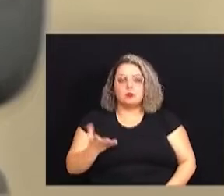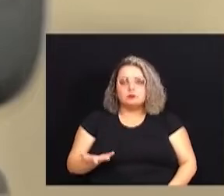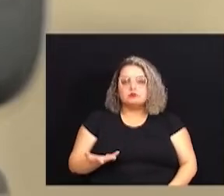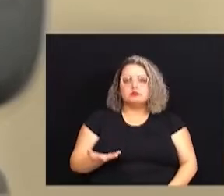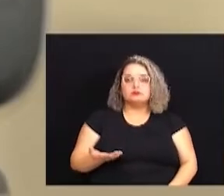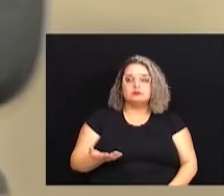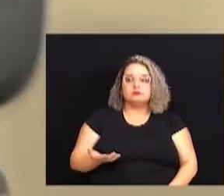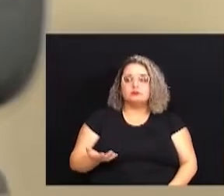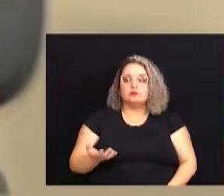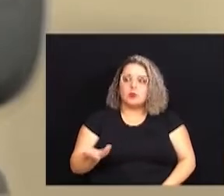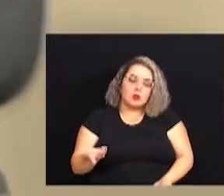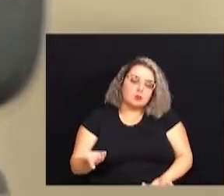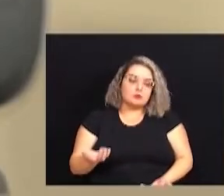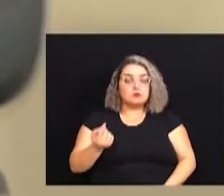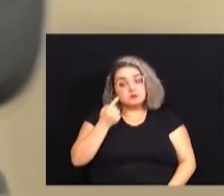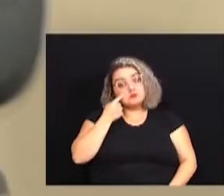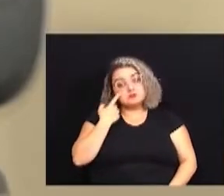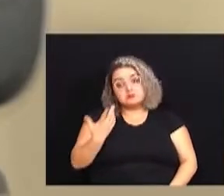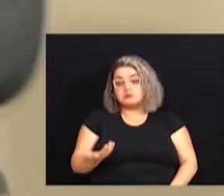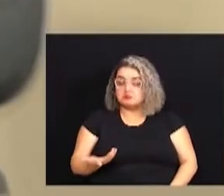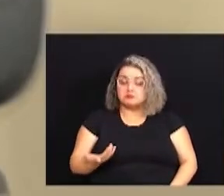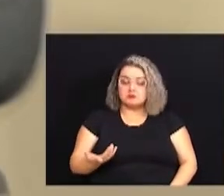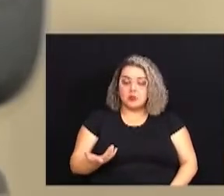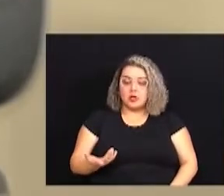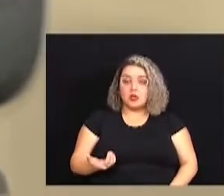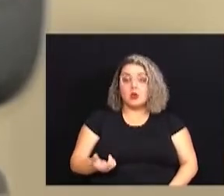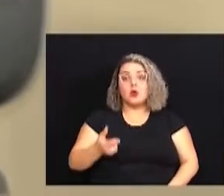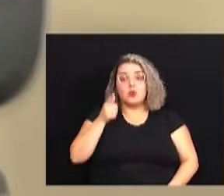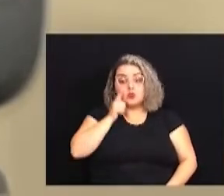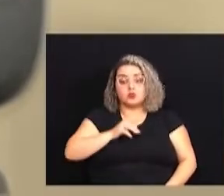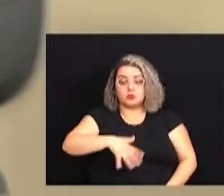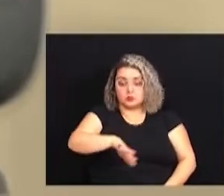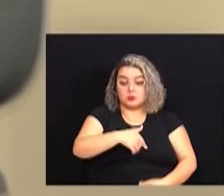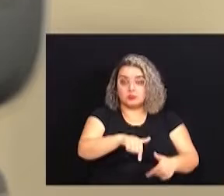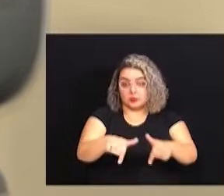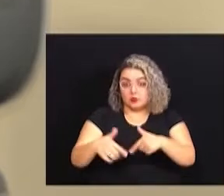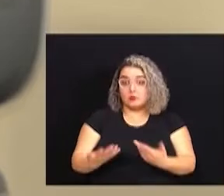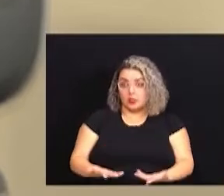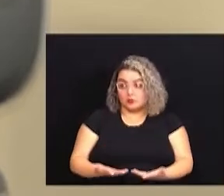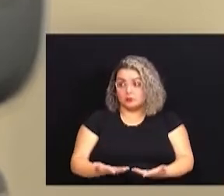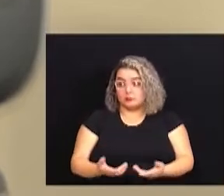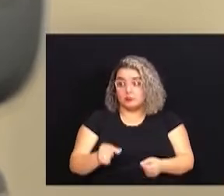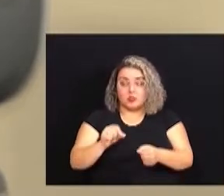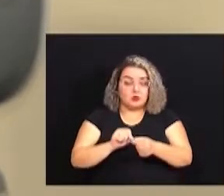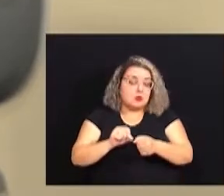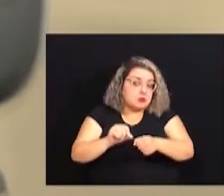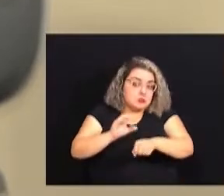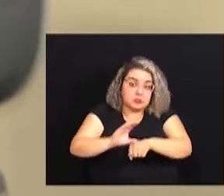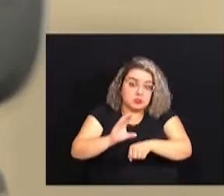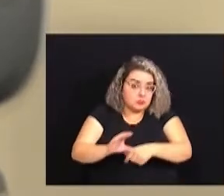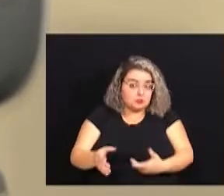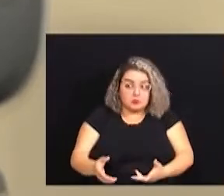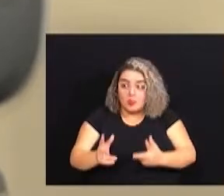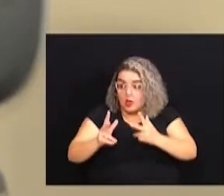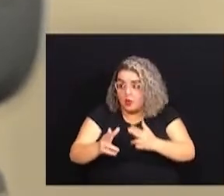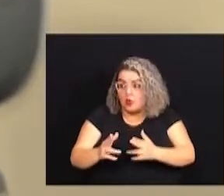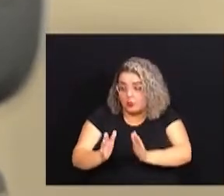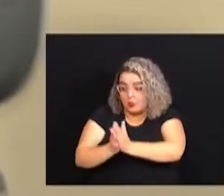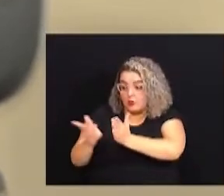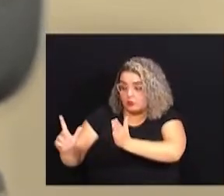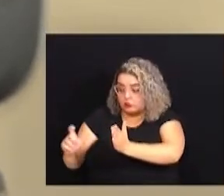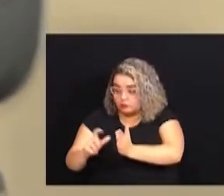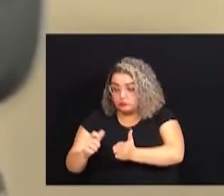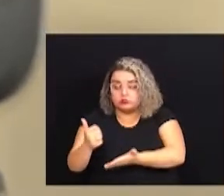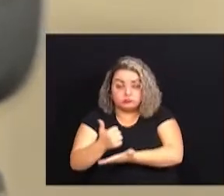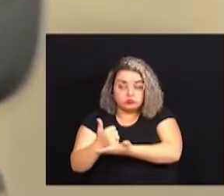vai ser muito maior. Então você pode garantir a tua inserção no mercado de trabalho fazendo um curso que custa o mesmo